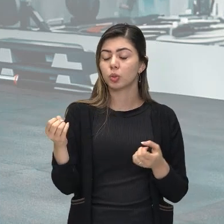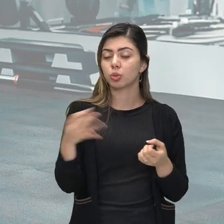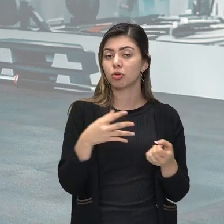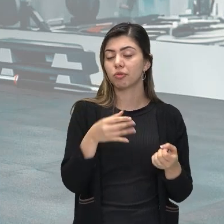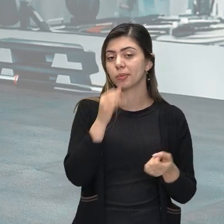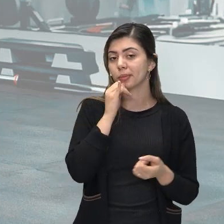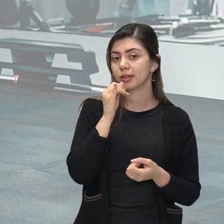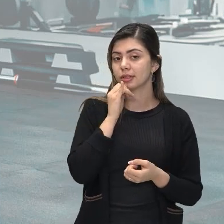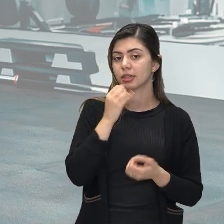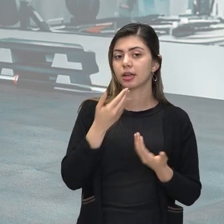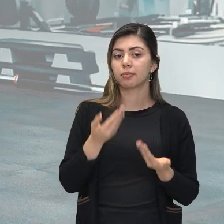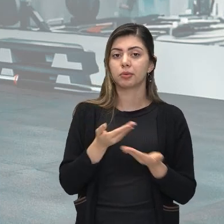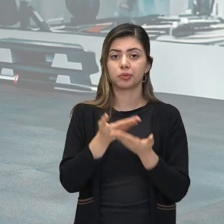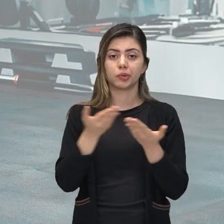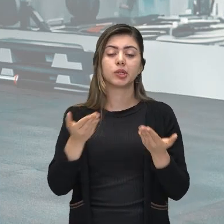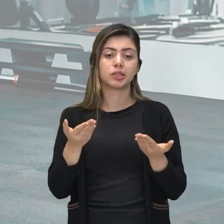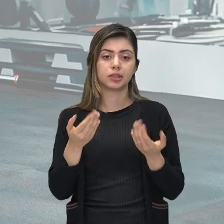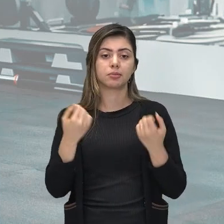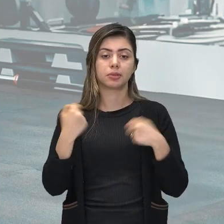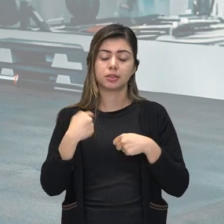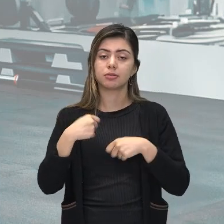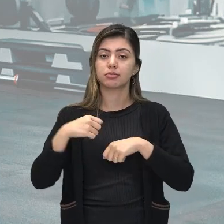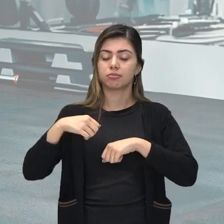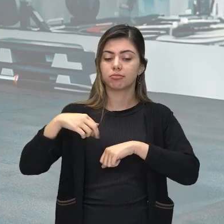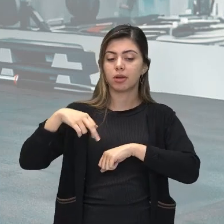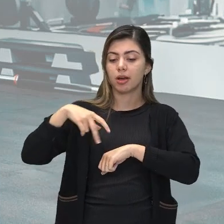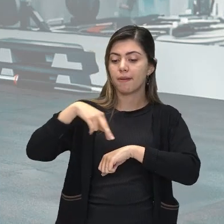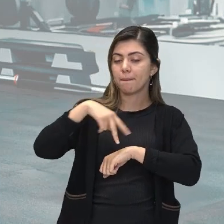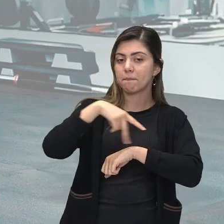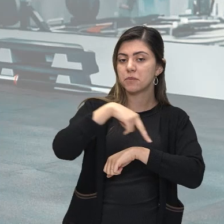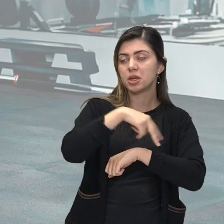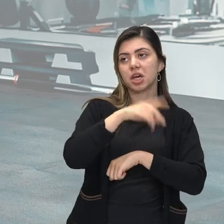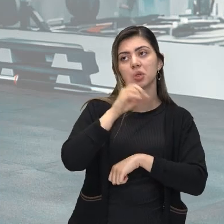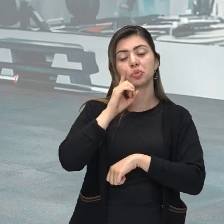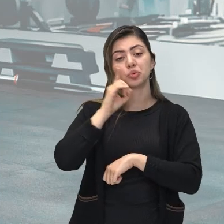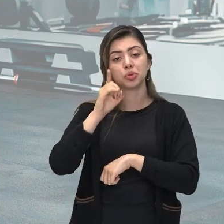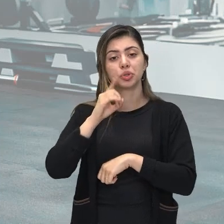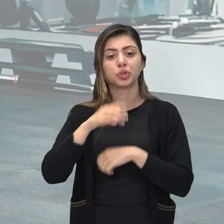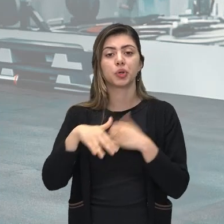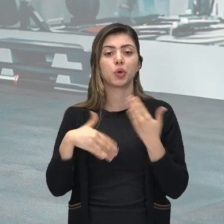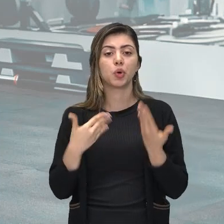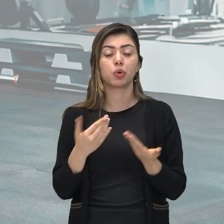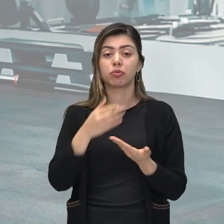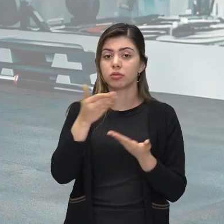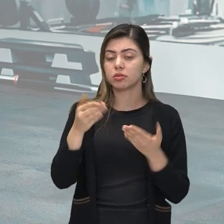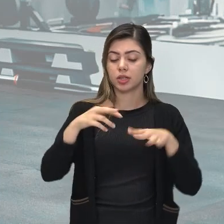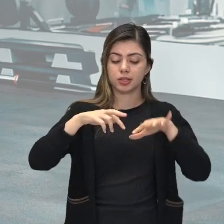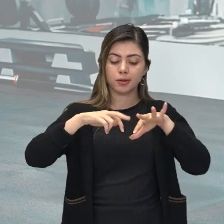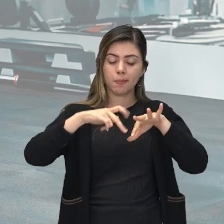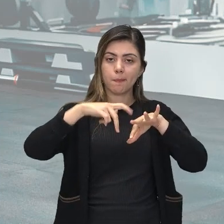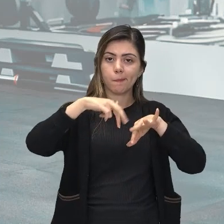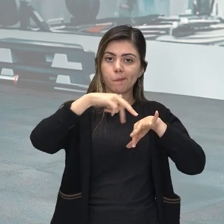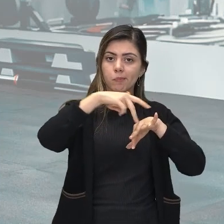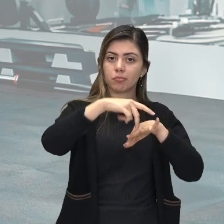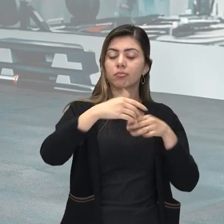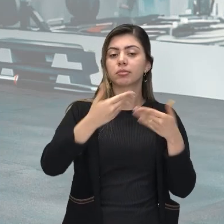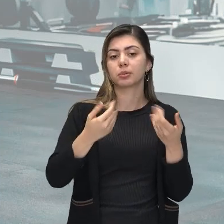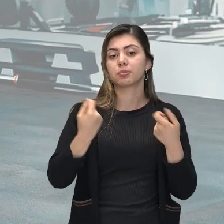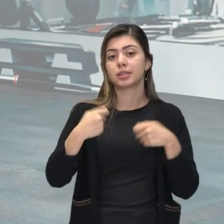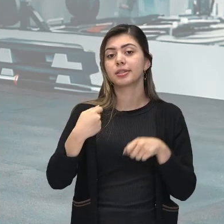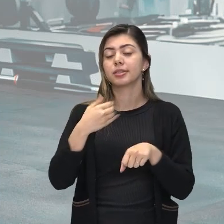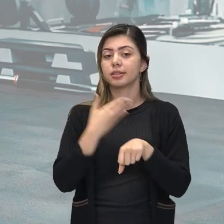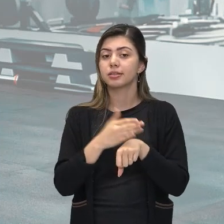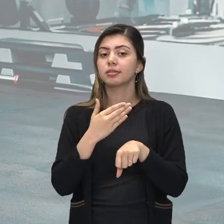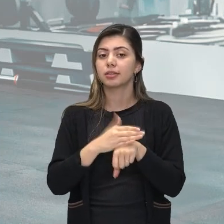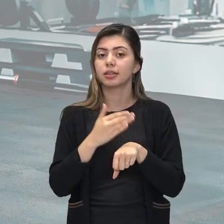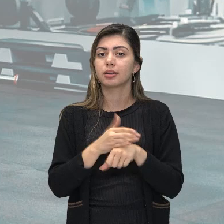por exemplo, se forçar a caminhar um pouquinho durante o dia, né? Subir escadas, fazer atividades que você sabe